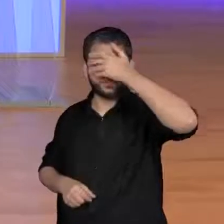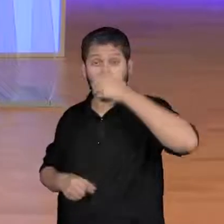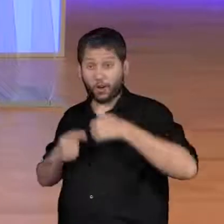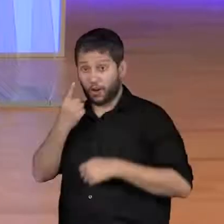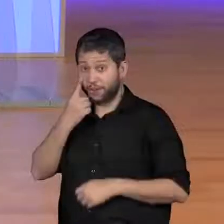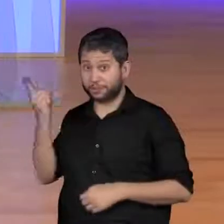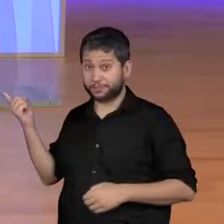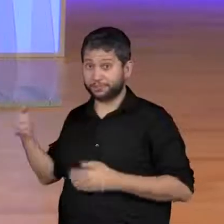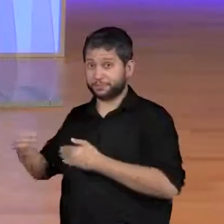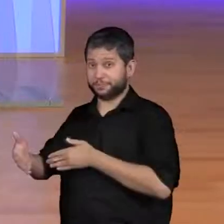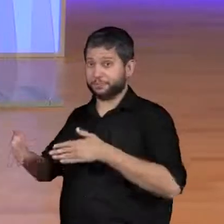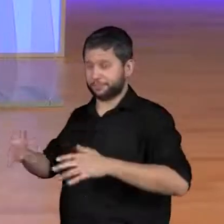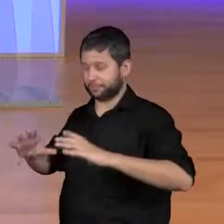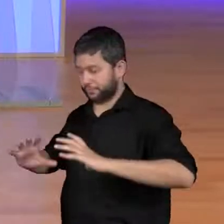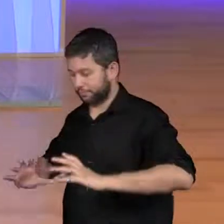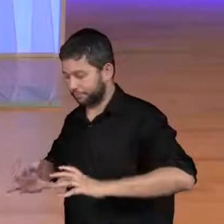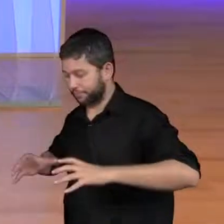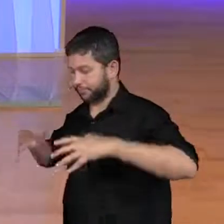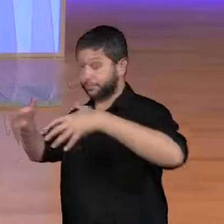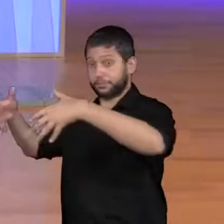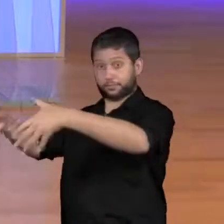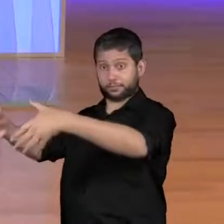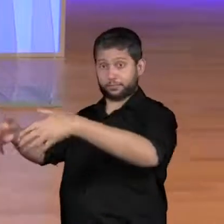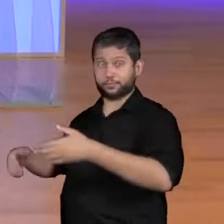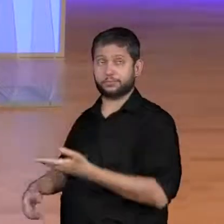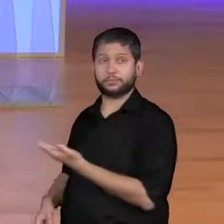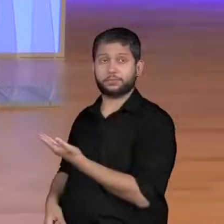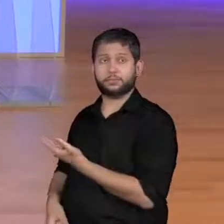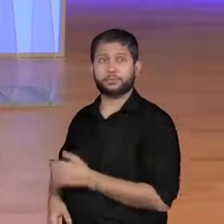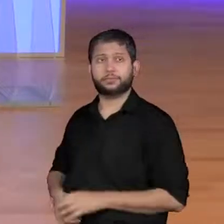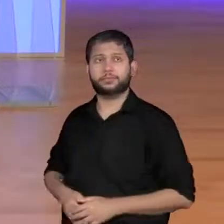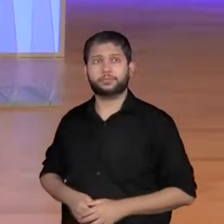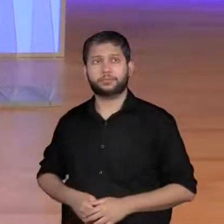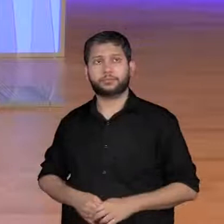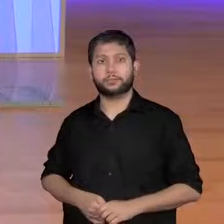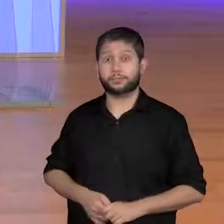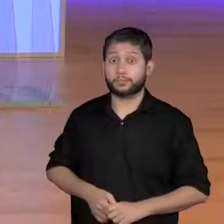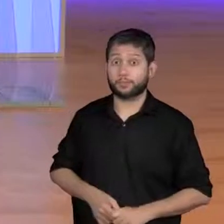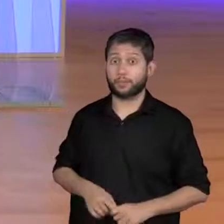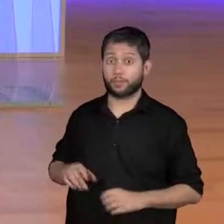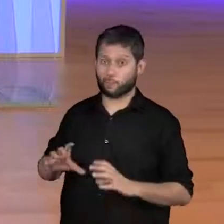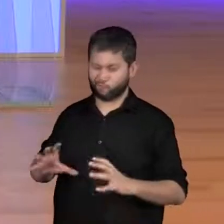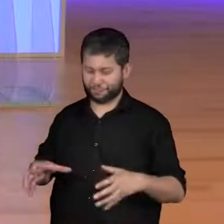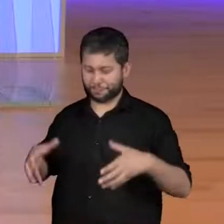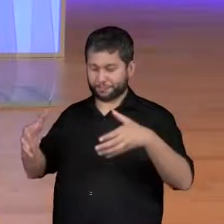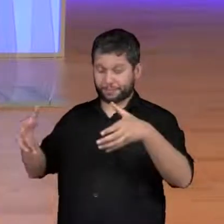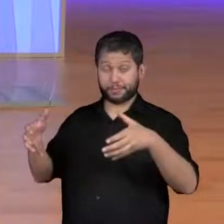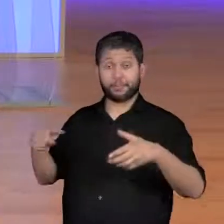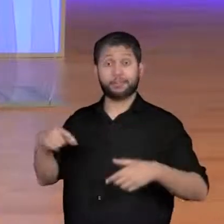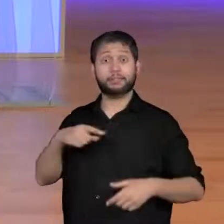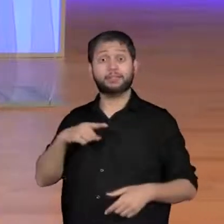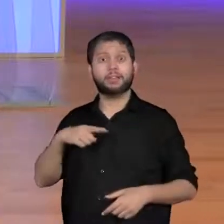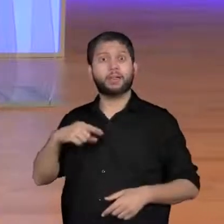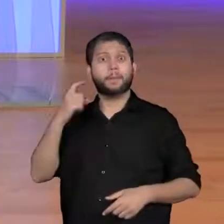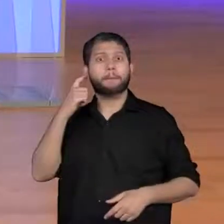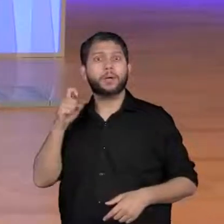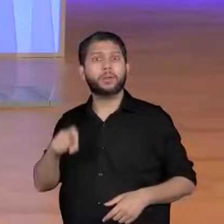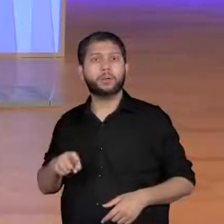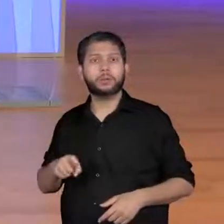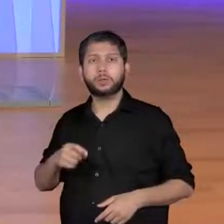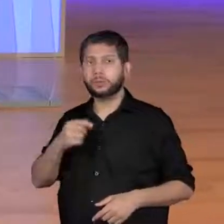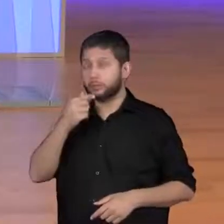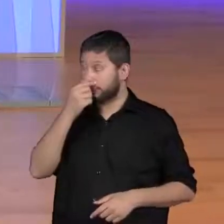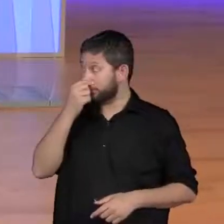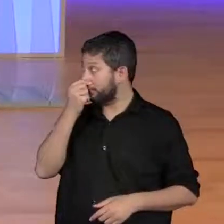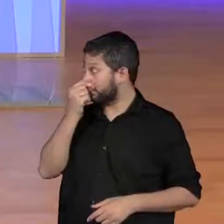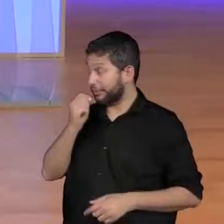baú. Vou puxar um pouquinho para cá. Vou abrir esse baú. Uhum. Se